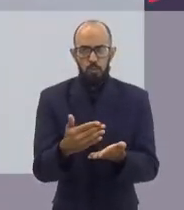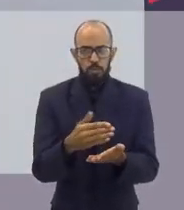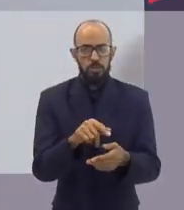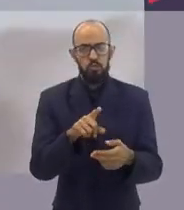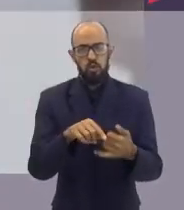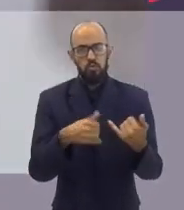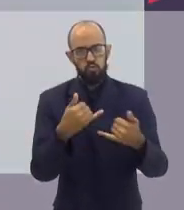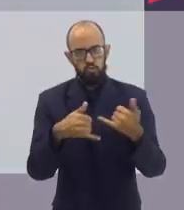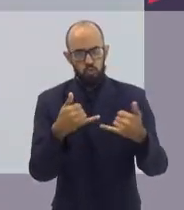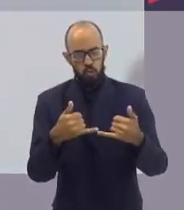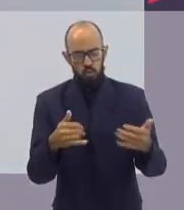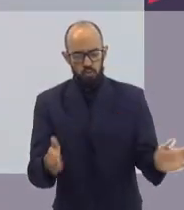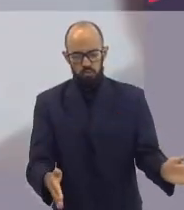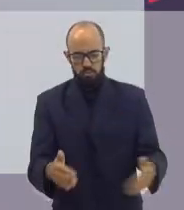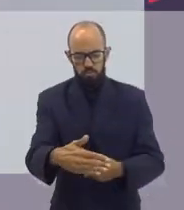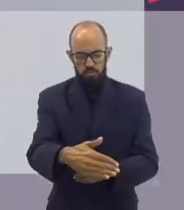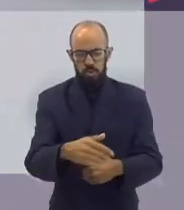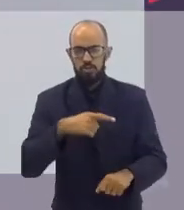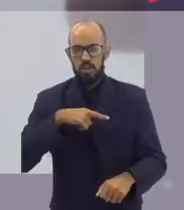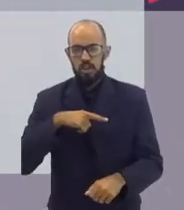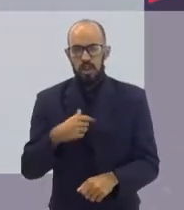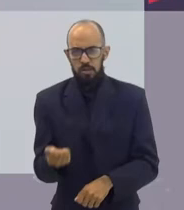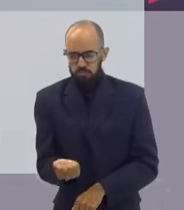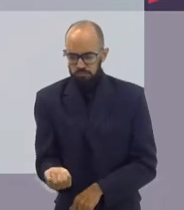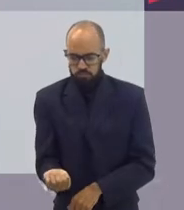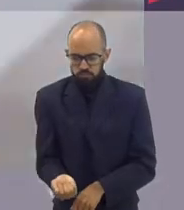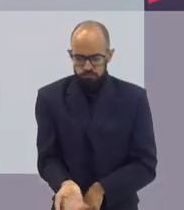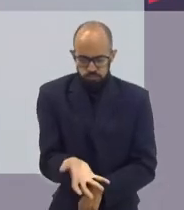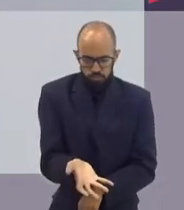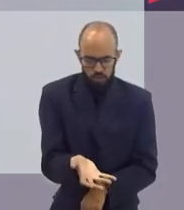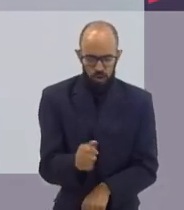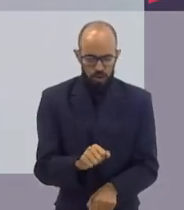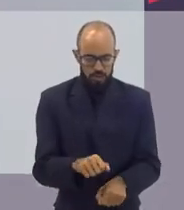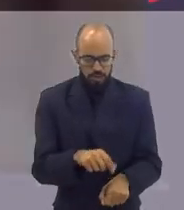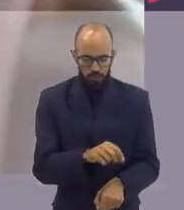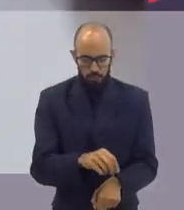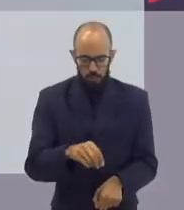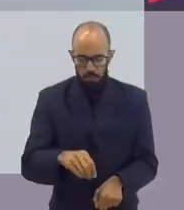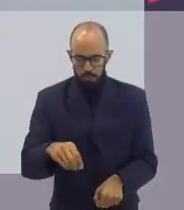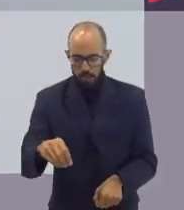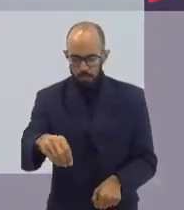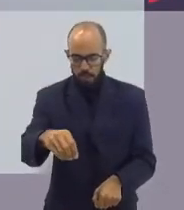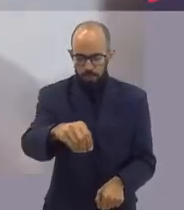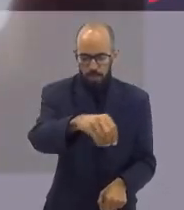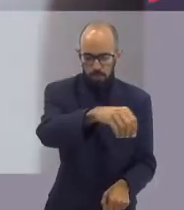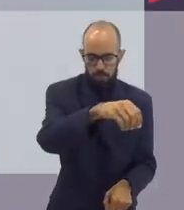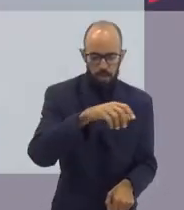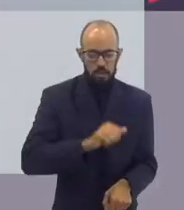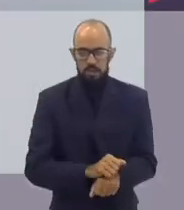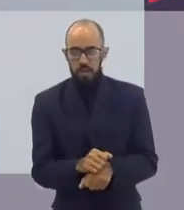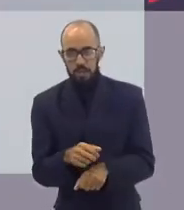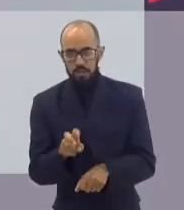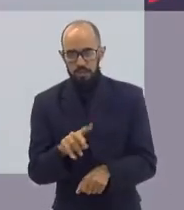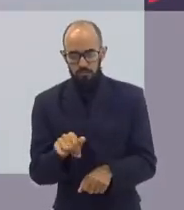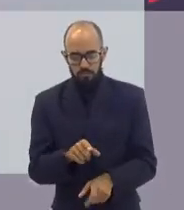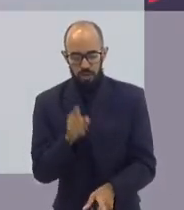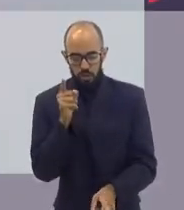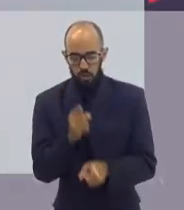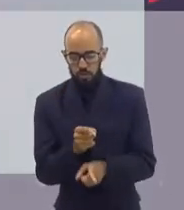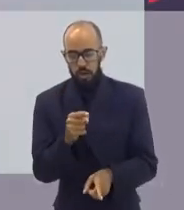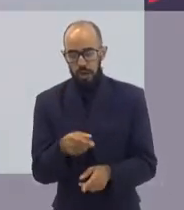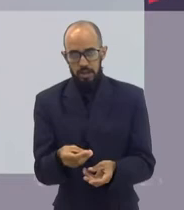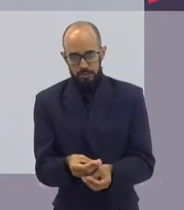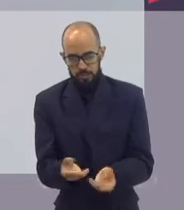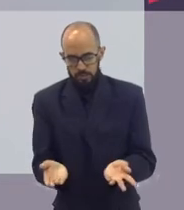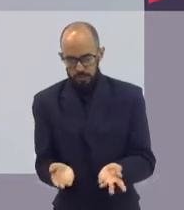falou, é um jogo de tabuleiro, tá? Você joga o dado e você tem que ir lá até as casinhas onde estão as cartas que você procura. E